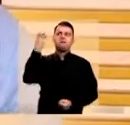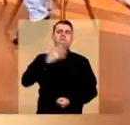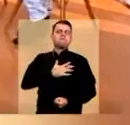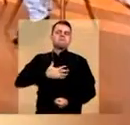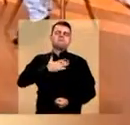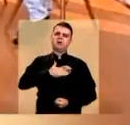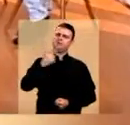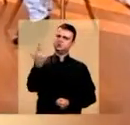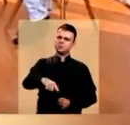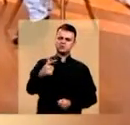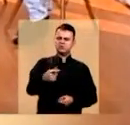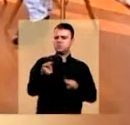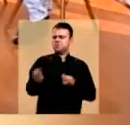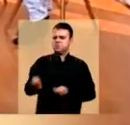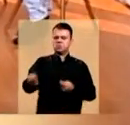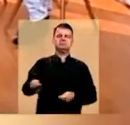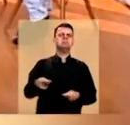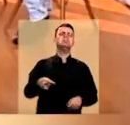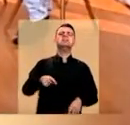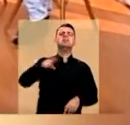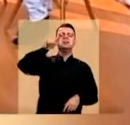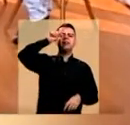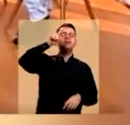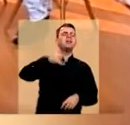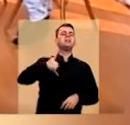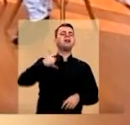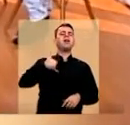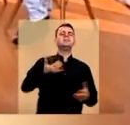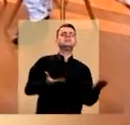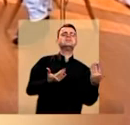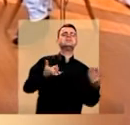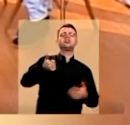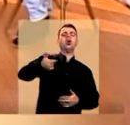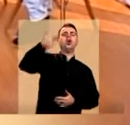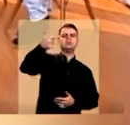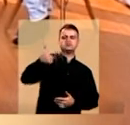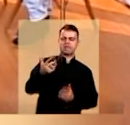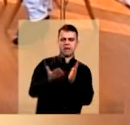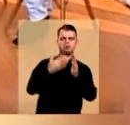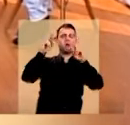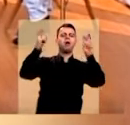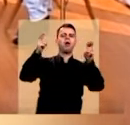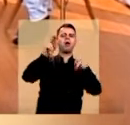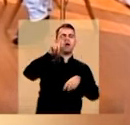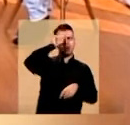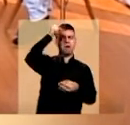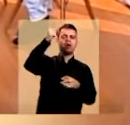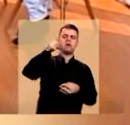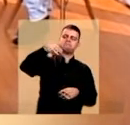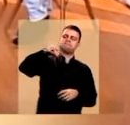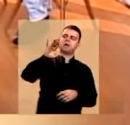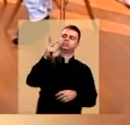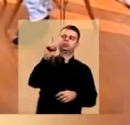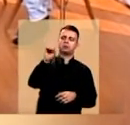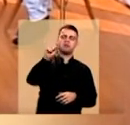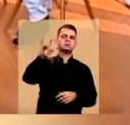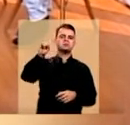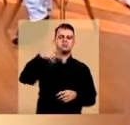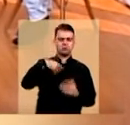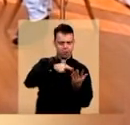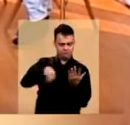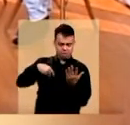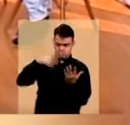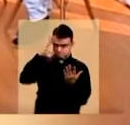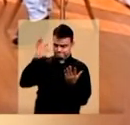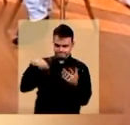prazer algum. Não adianta. Não adianta enfiar Machado de Assis numa criança de 12 anos. Né? Que não vai entender a grandeza daquilo, o que